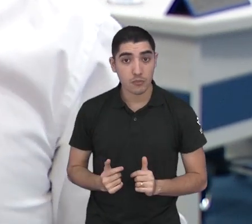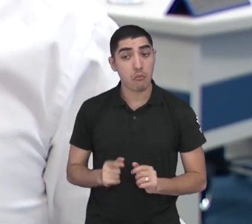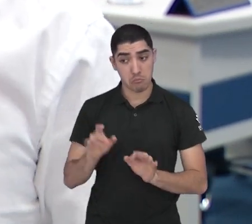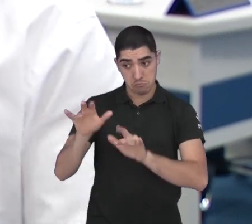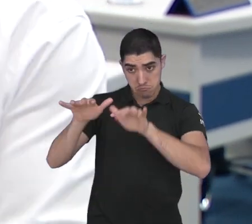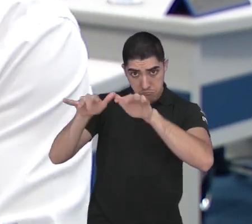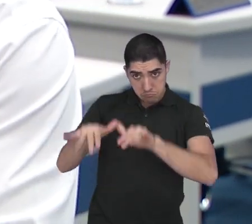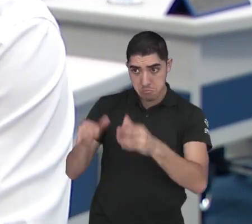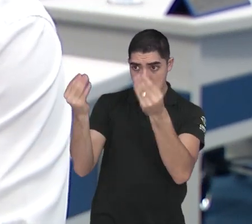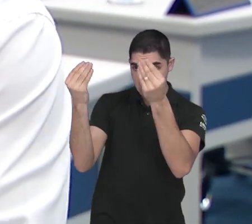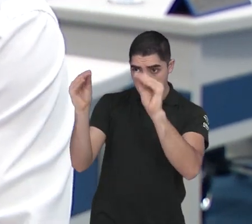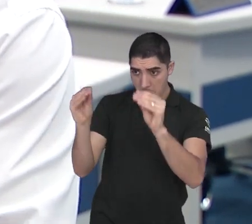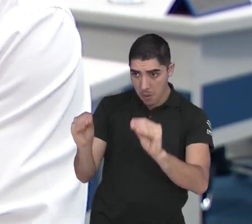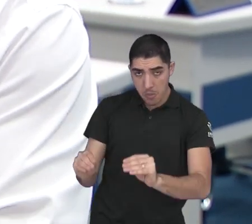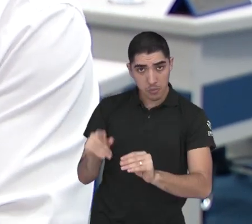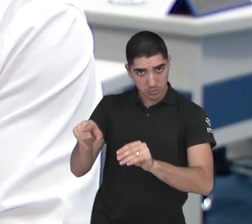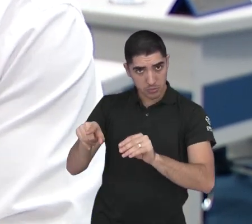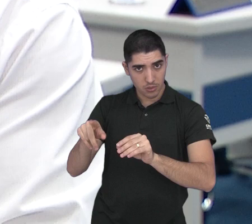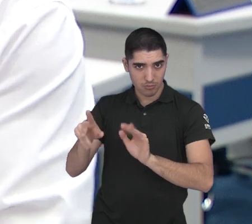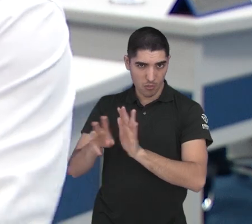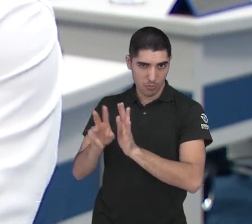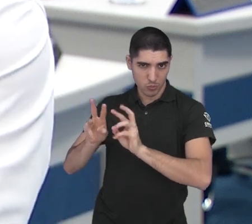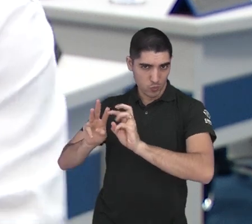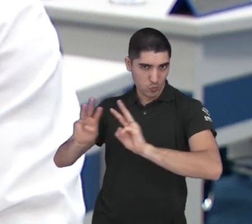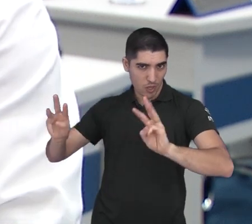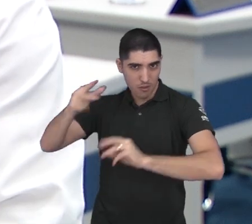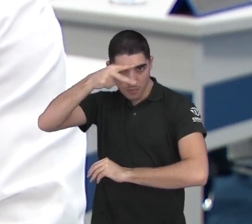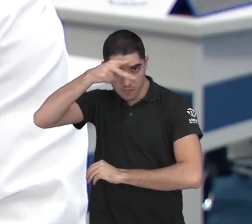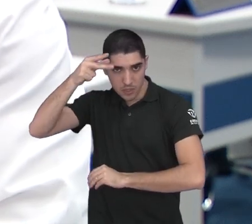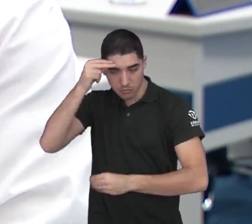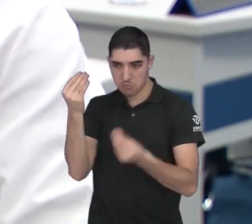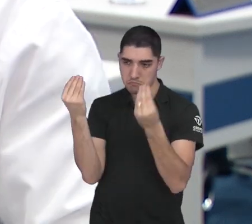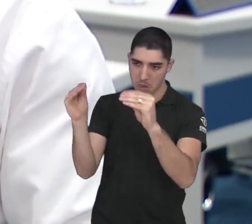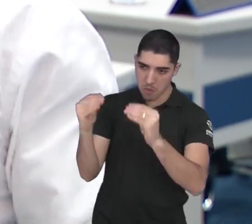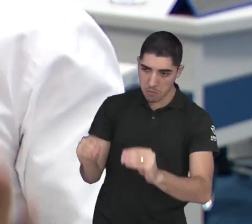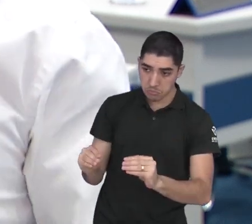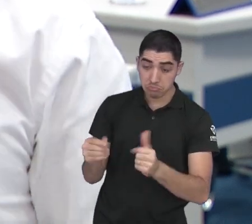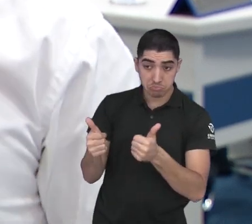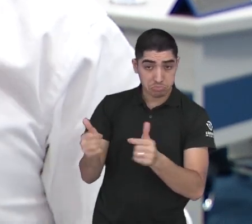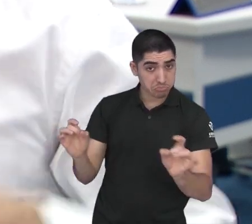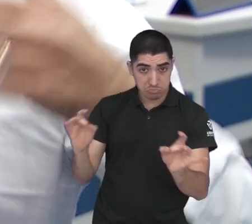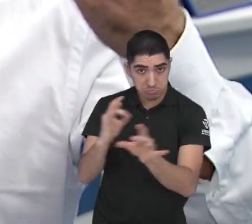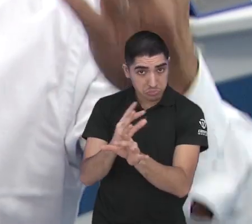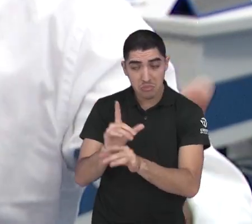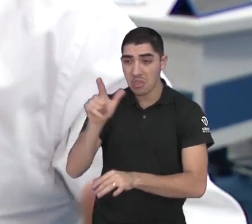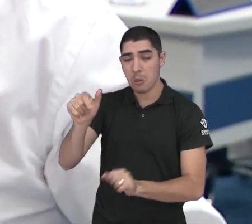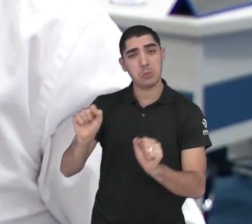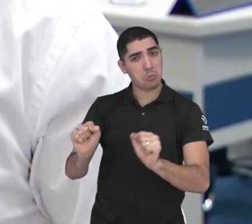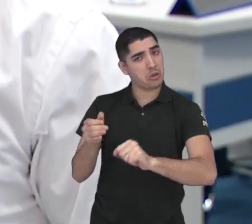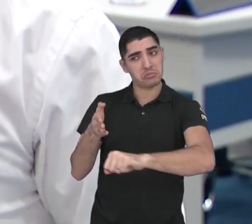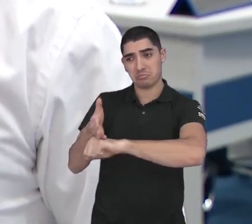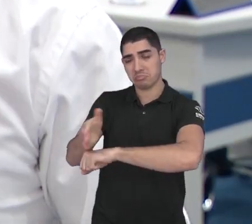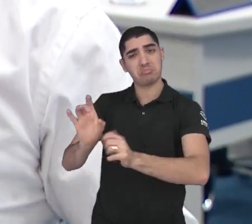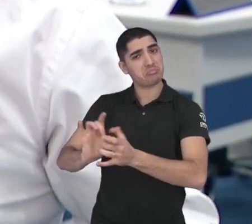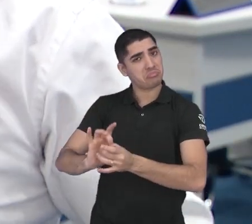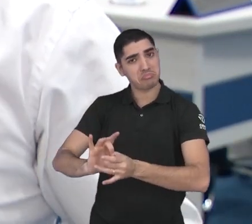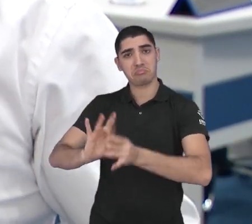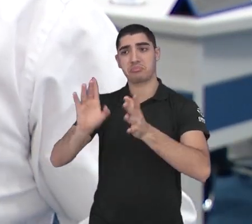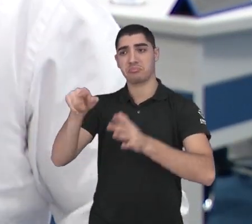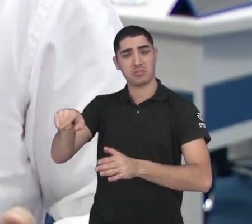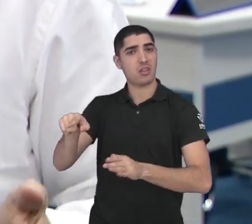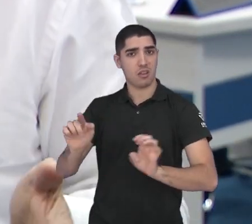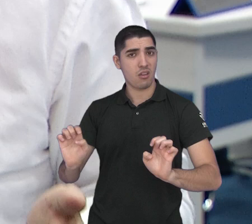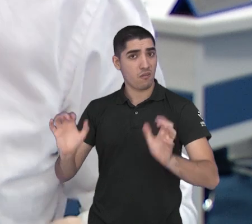dia. Ele preenche esse cadastro, ali do site da prefeitura, aí, com isso, a cavalgada está